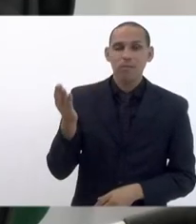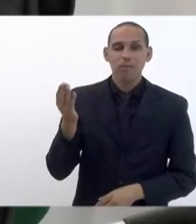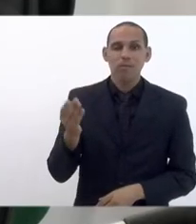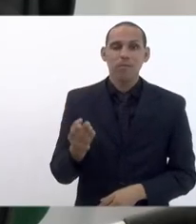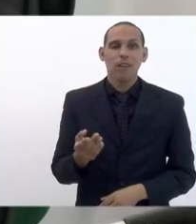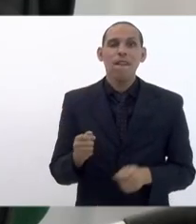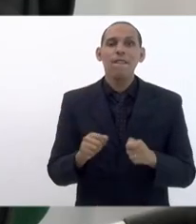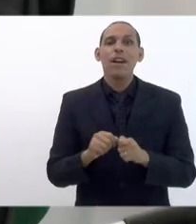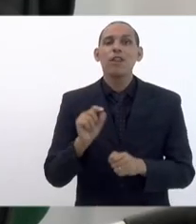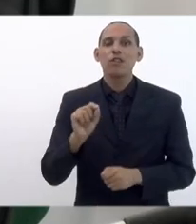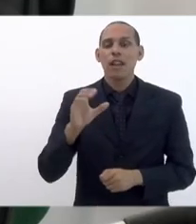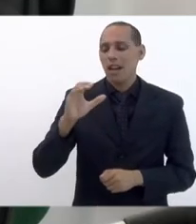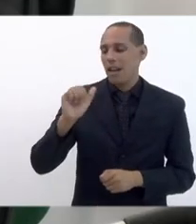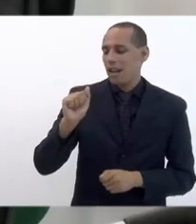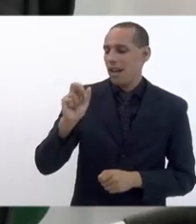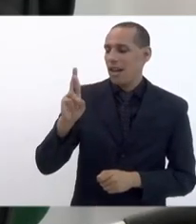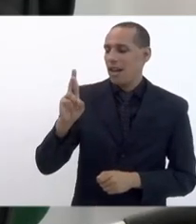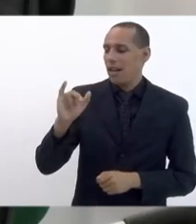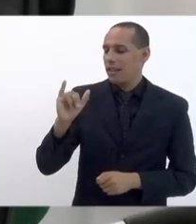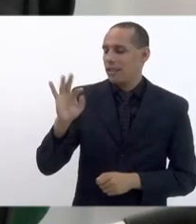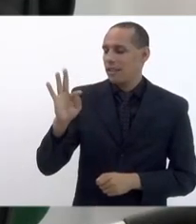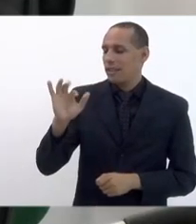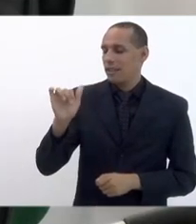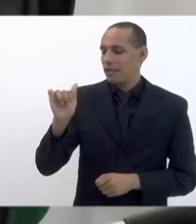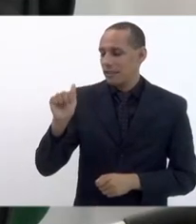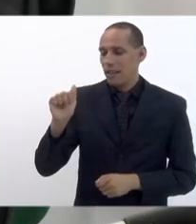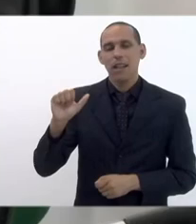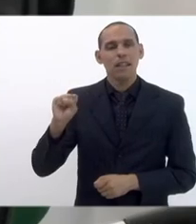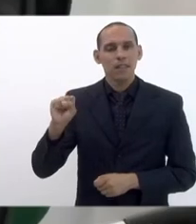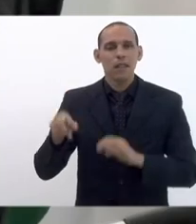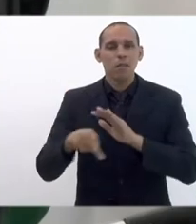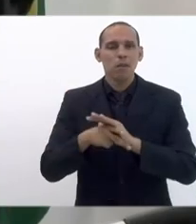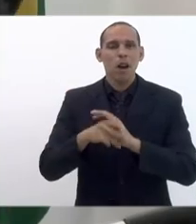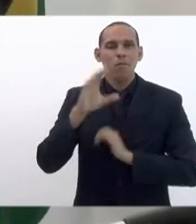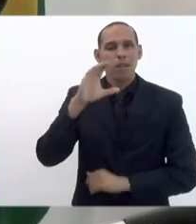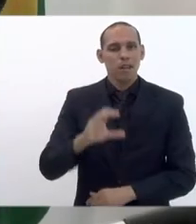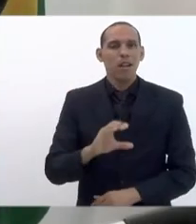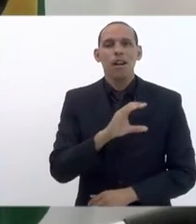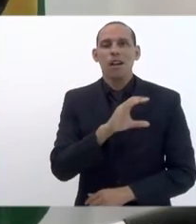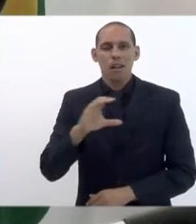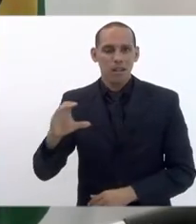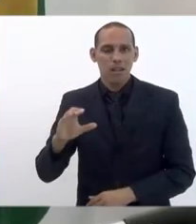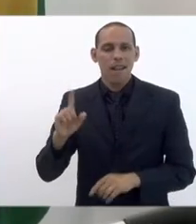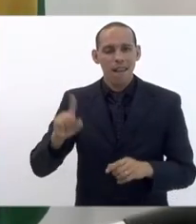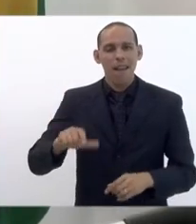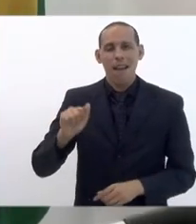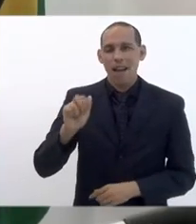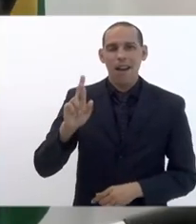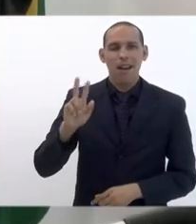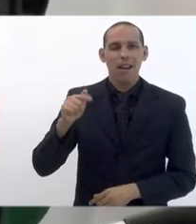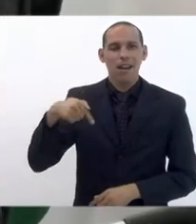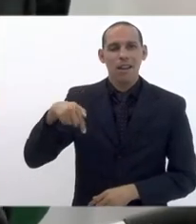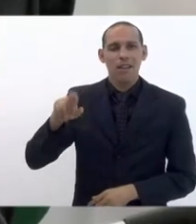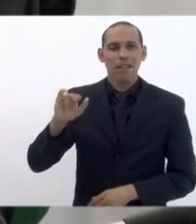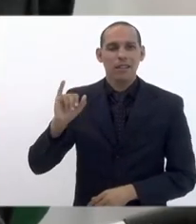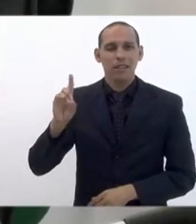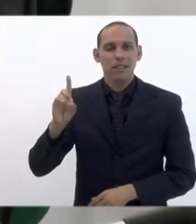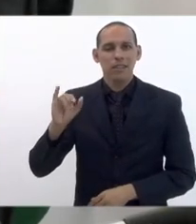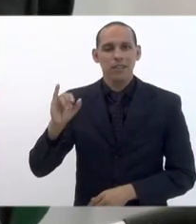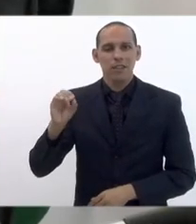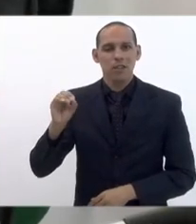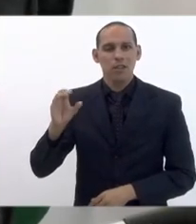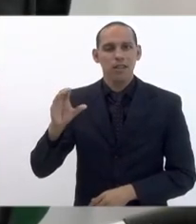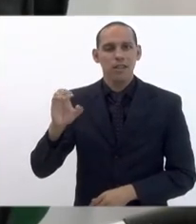realizado pela Cáritas, que é da Igreja Católica, pela Arquidiocese do Rio de Janeiro, implantado, então,